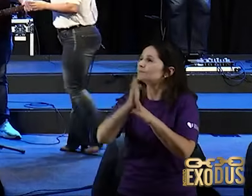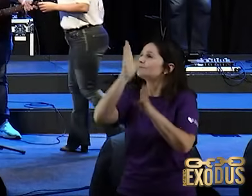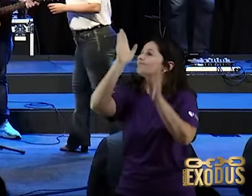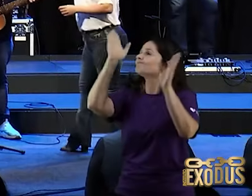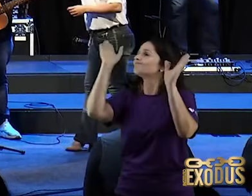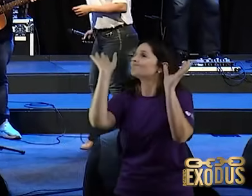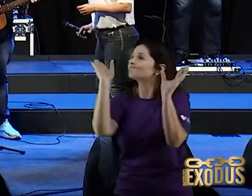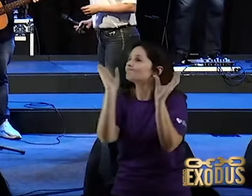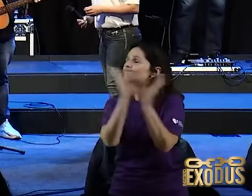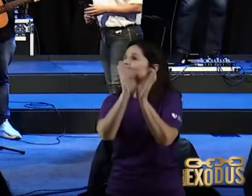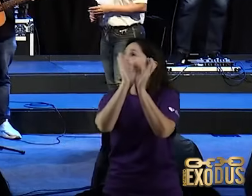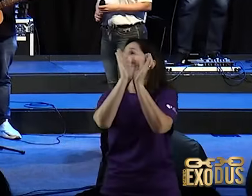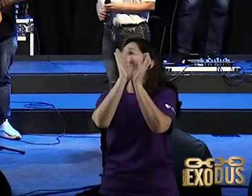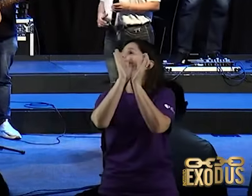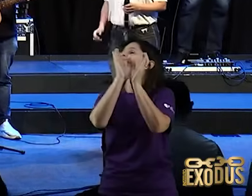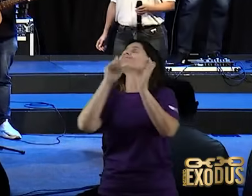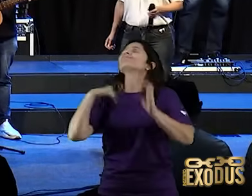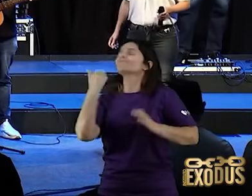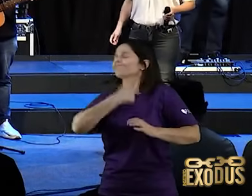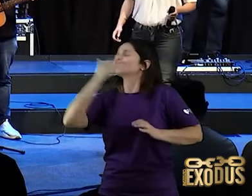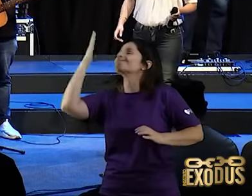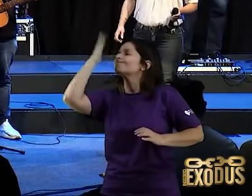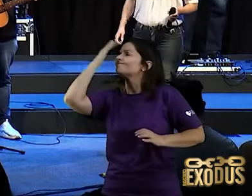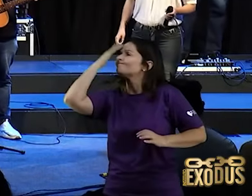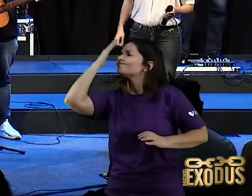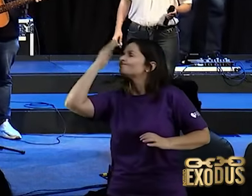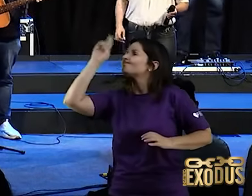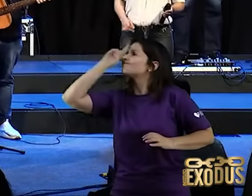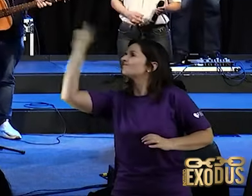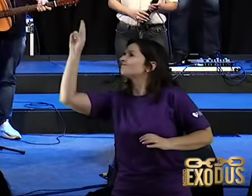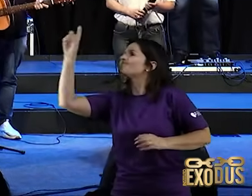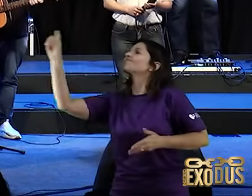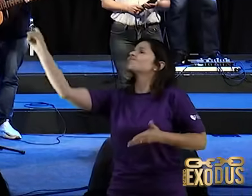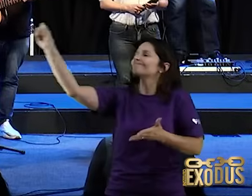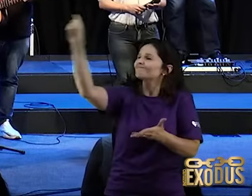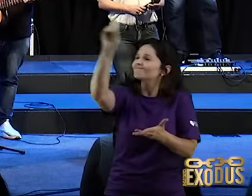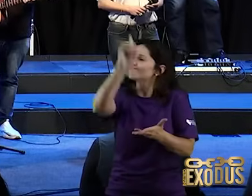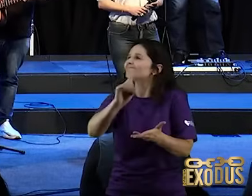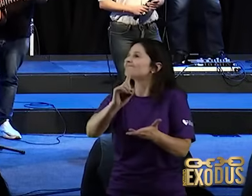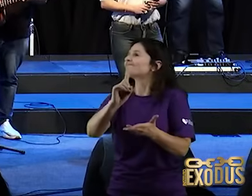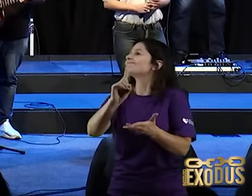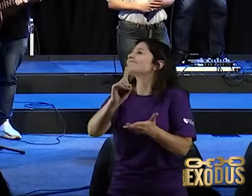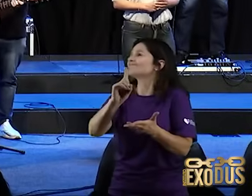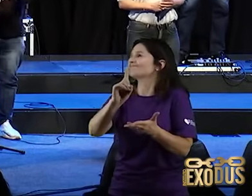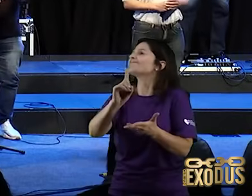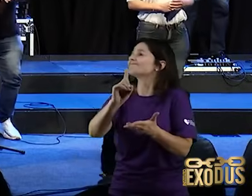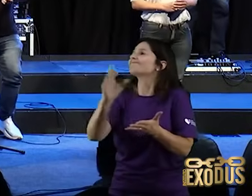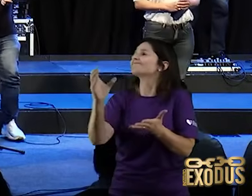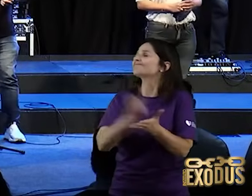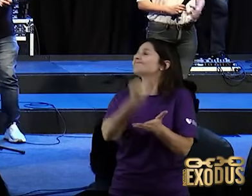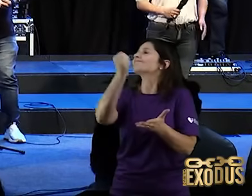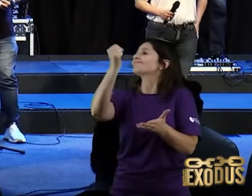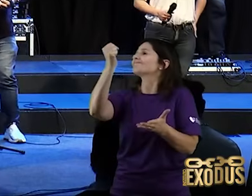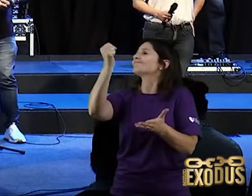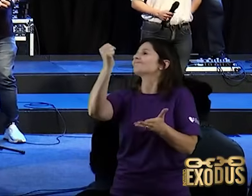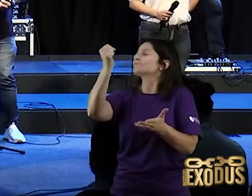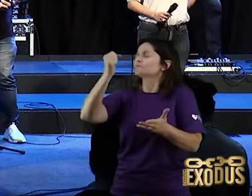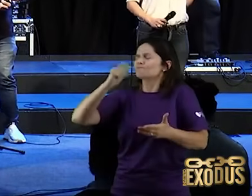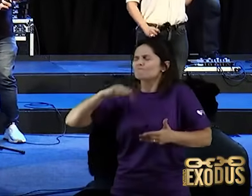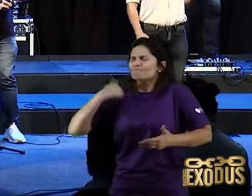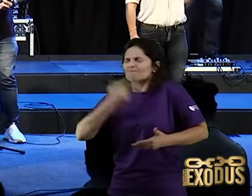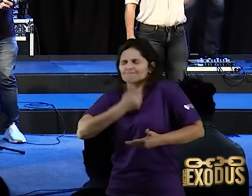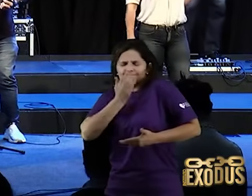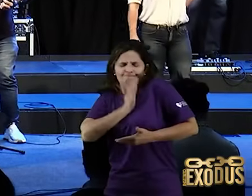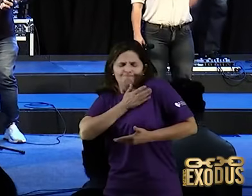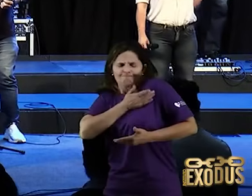podemos saber que o senhor vai voltar Deus nosso coração se enche de gratidão Deus pelo seu infinito